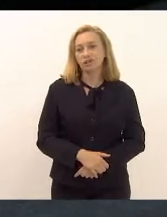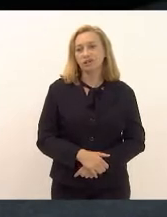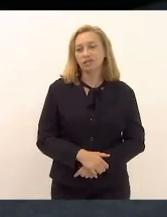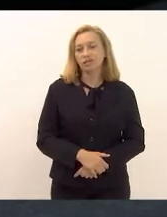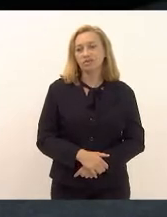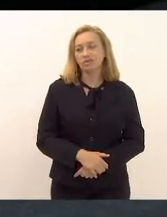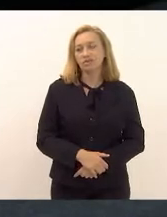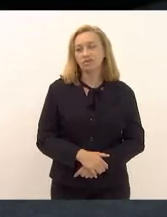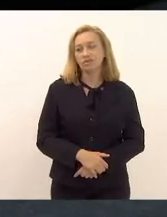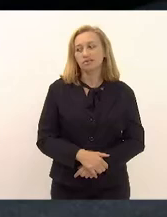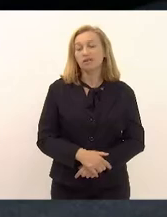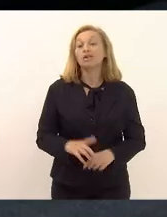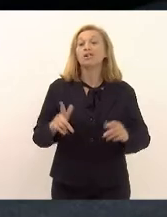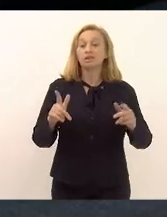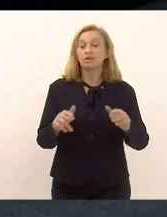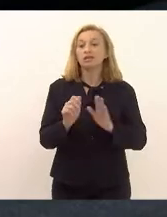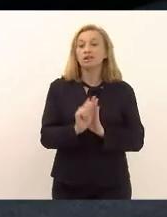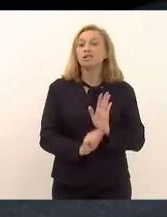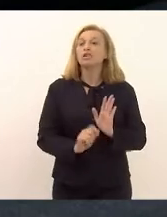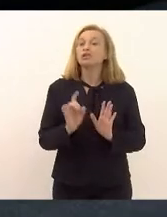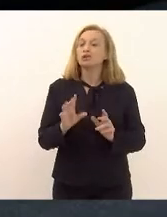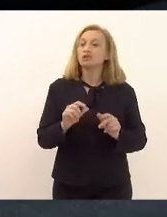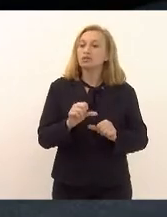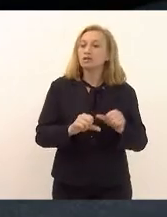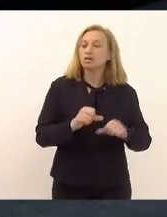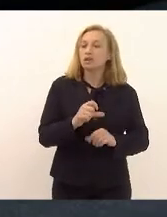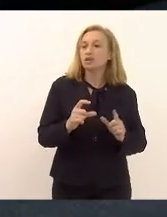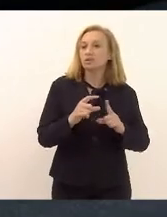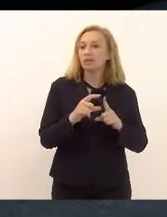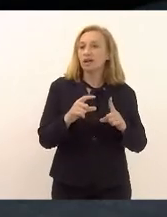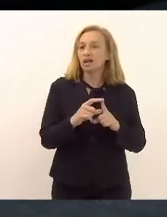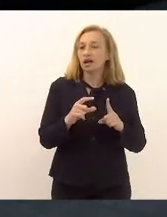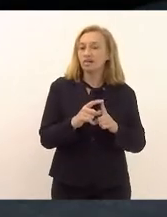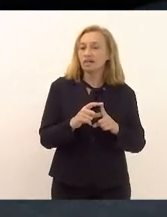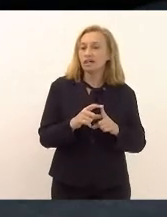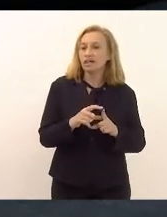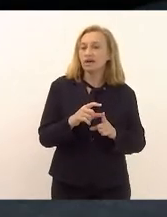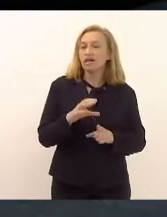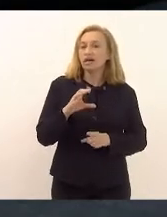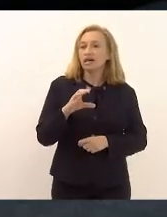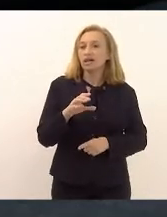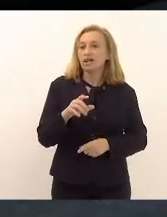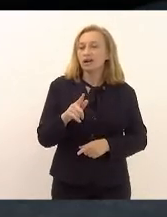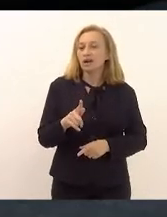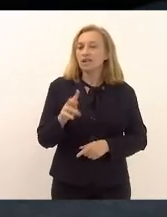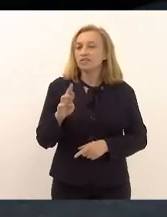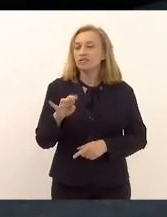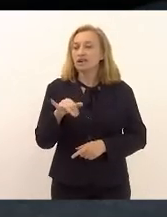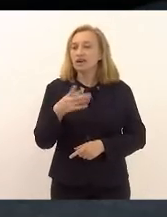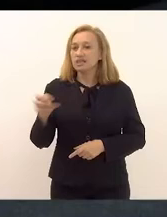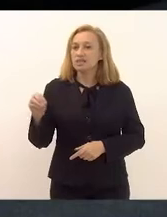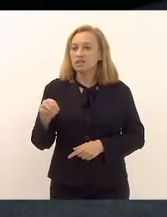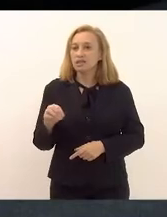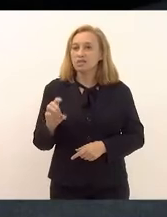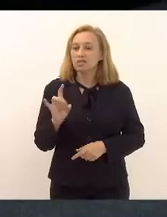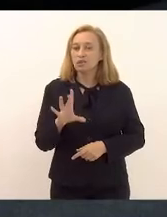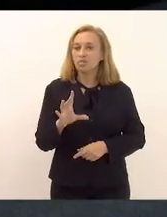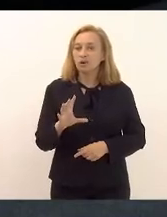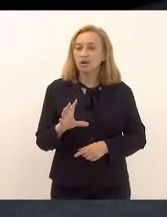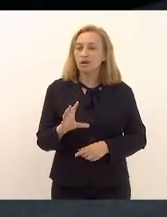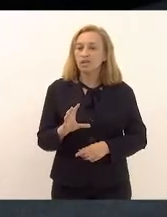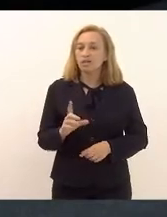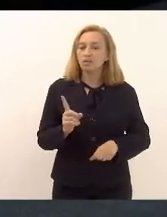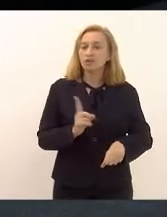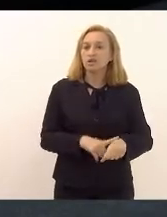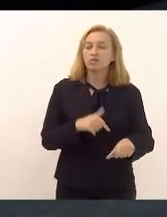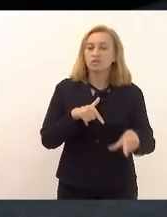A mesma redação, só está trocando a palavra gratificação, deputada Matagem, para cálculo de adicional por tempo